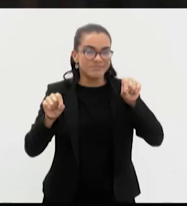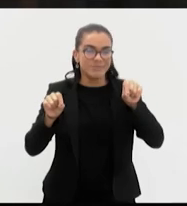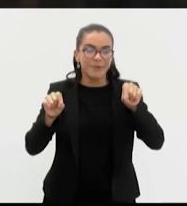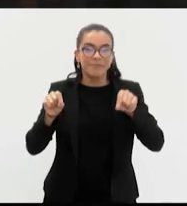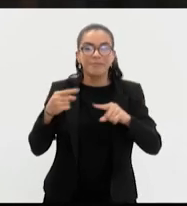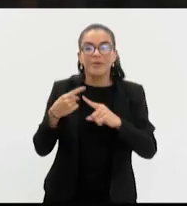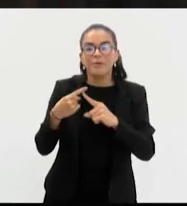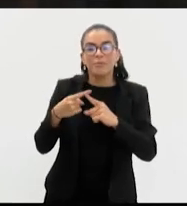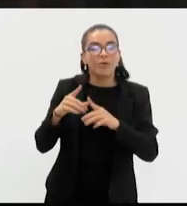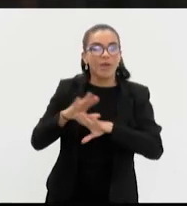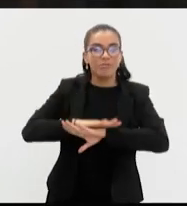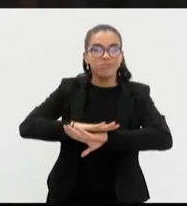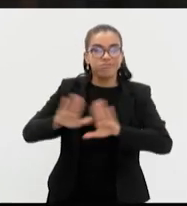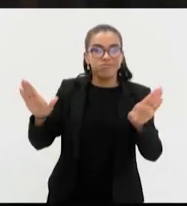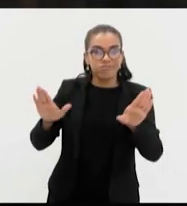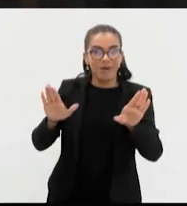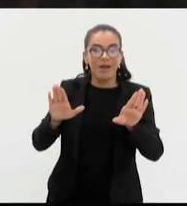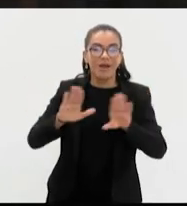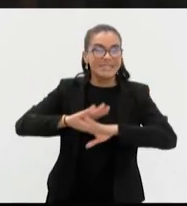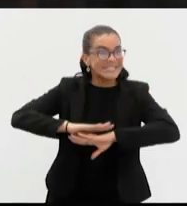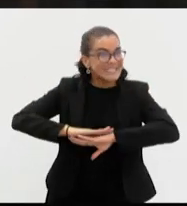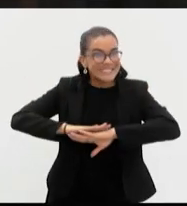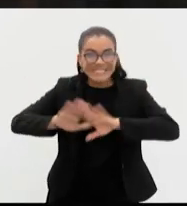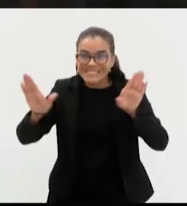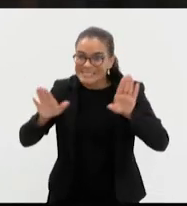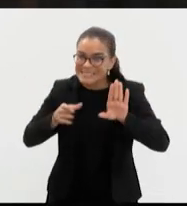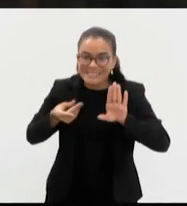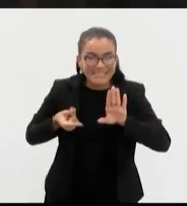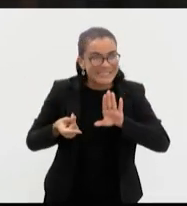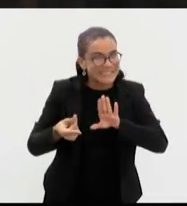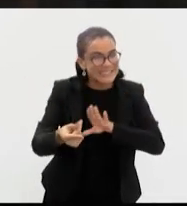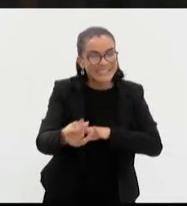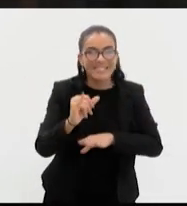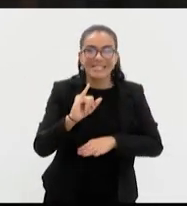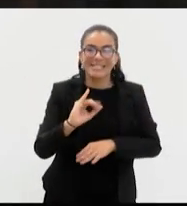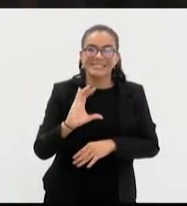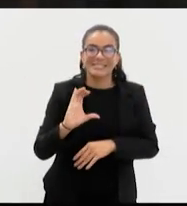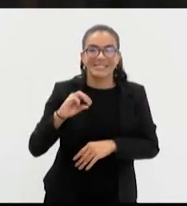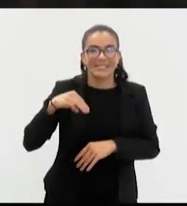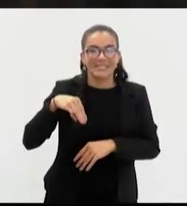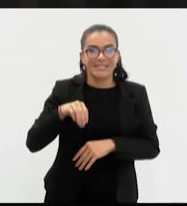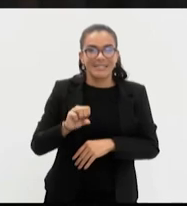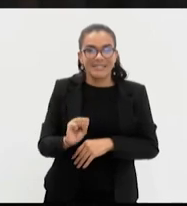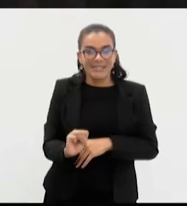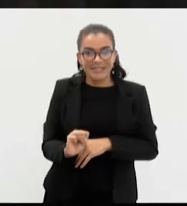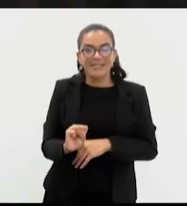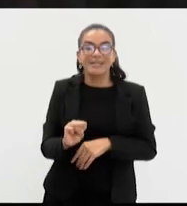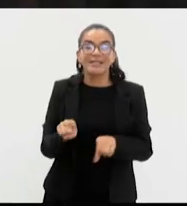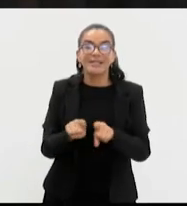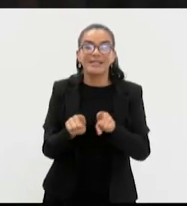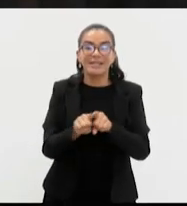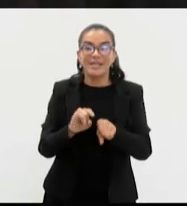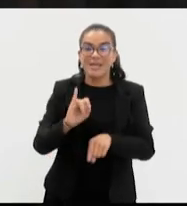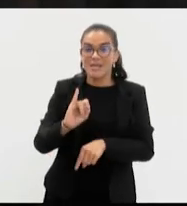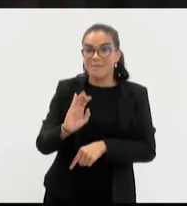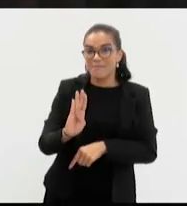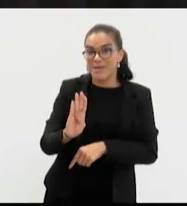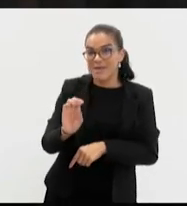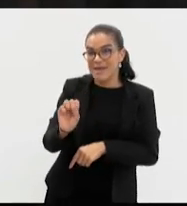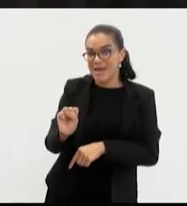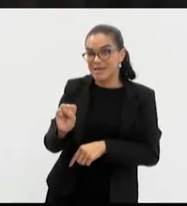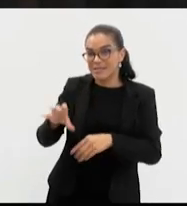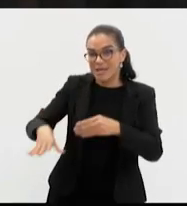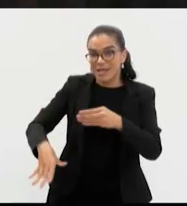acabar o ICMS a de forma definitiva em 2032 né e o ibs é a soma do